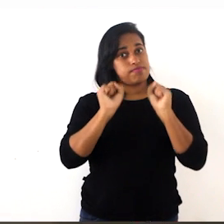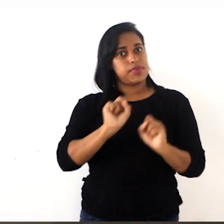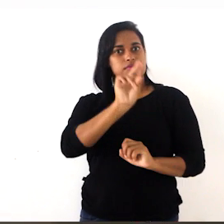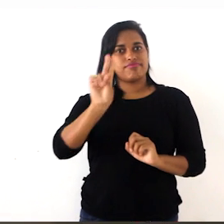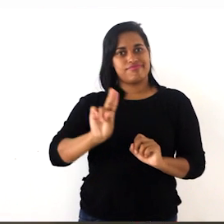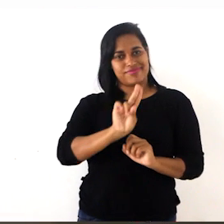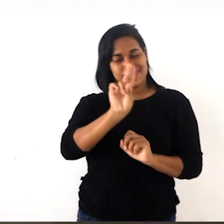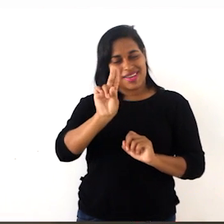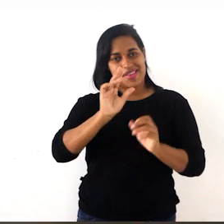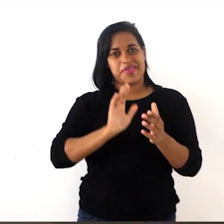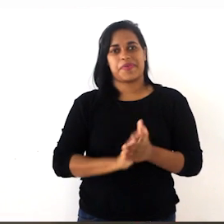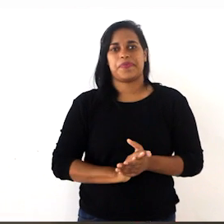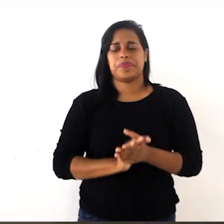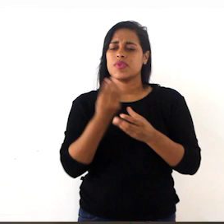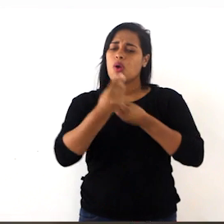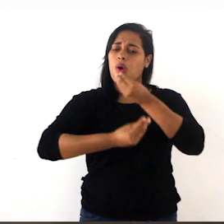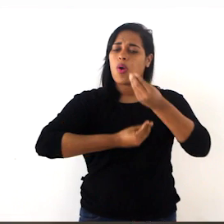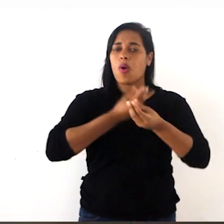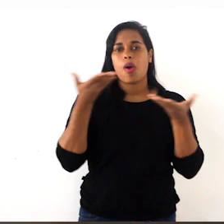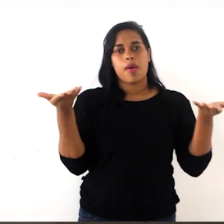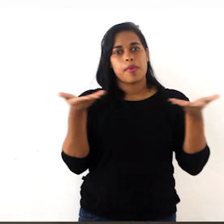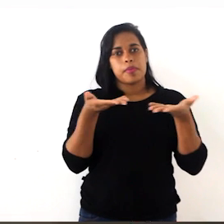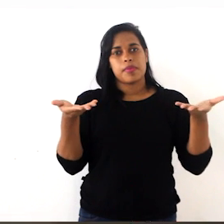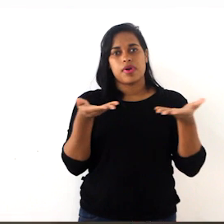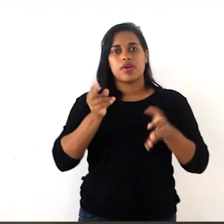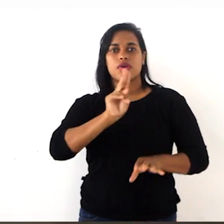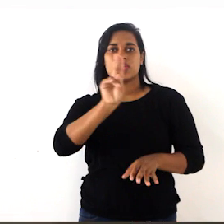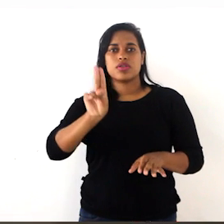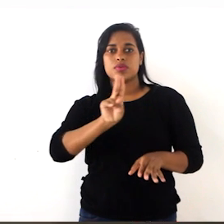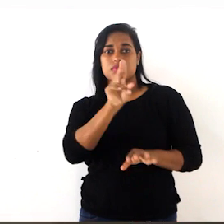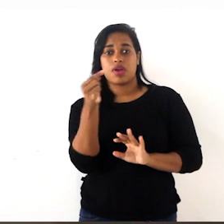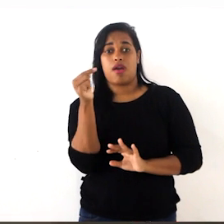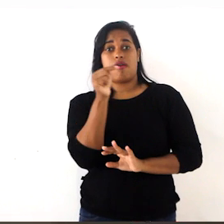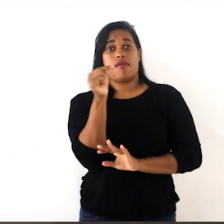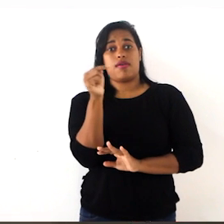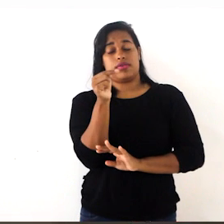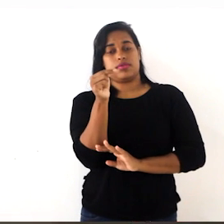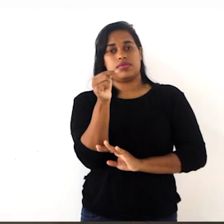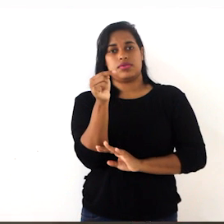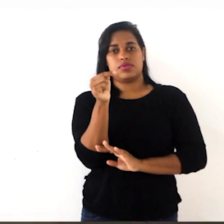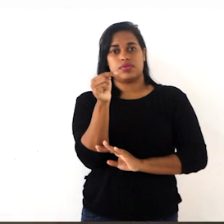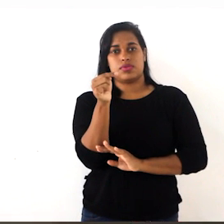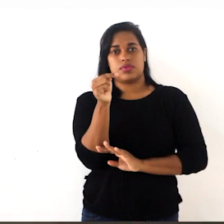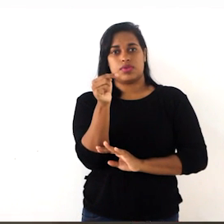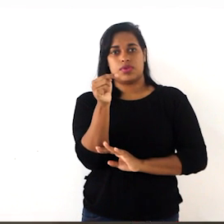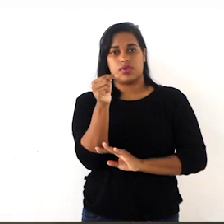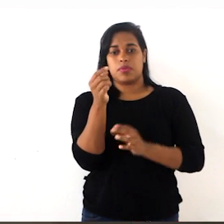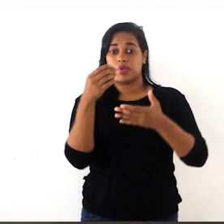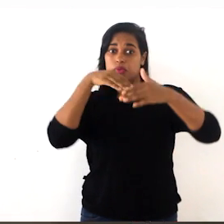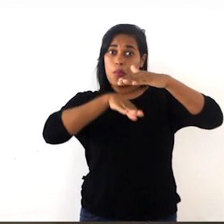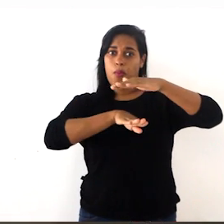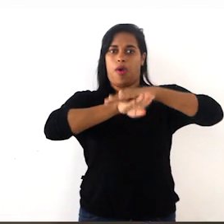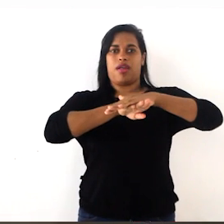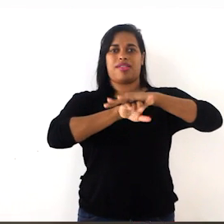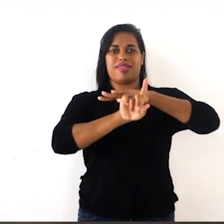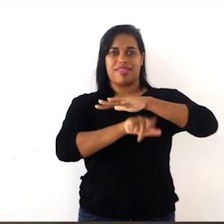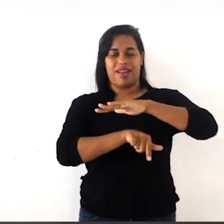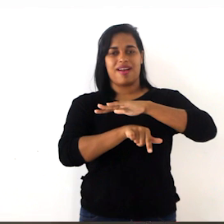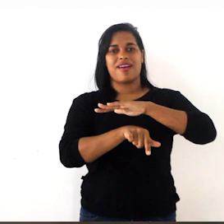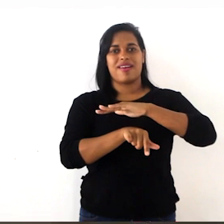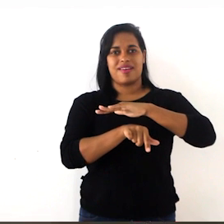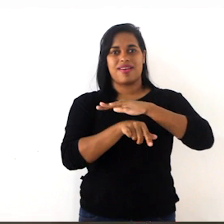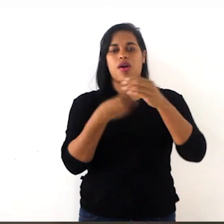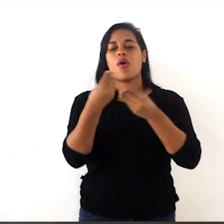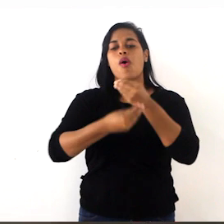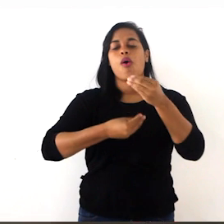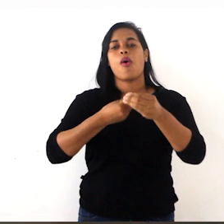E como é que a gente pode agora utilizar isso para... como é que podemos guardar um pedaço